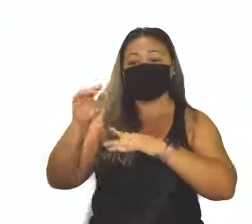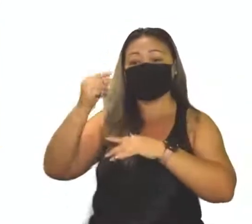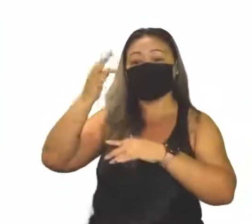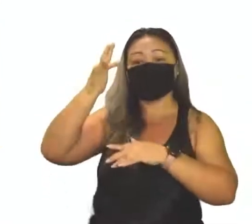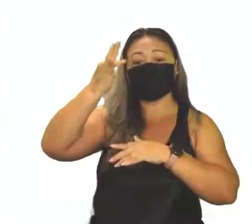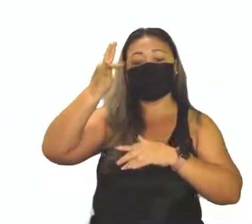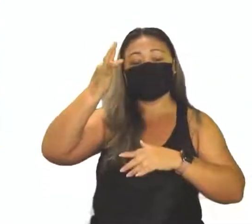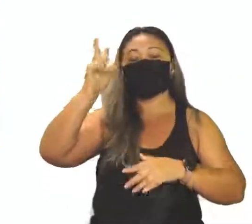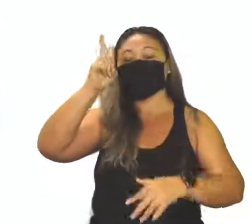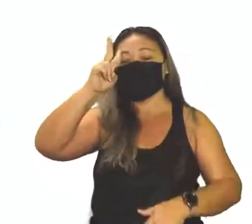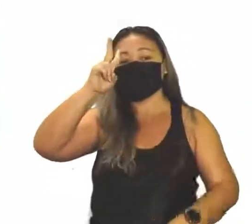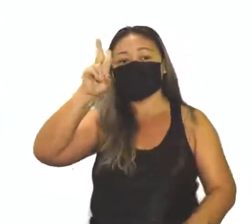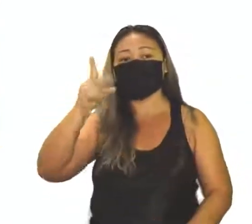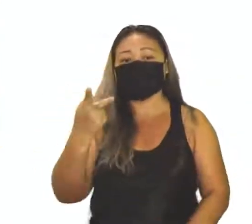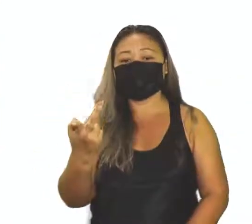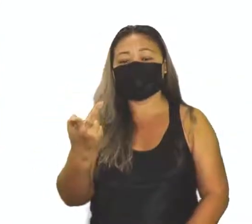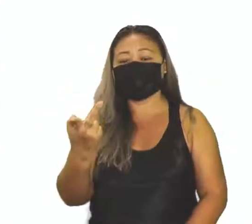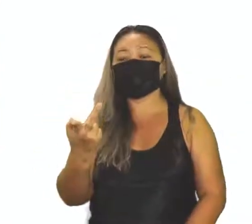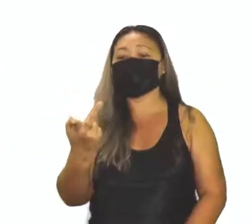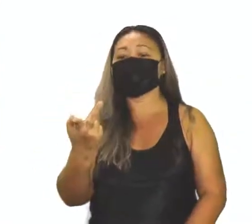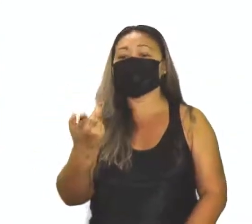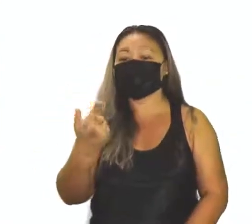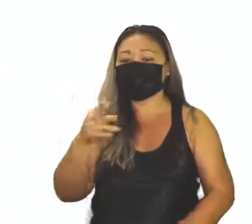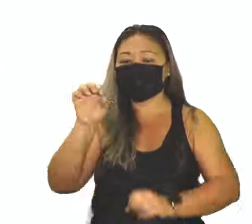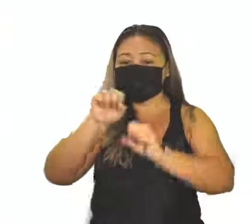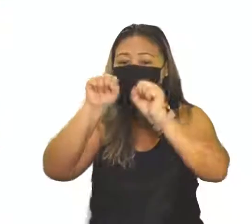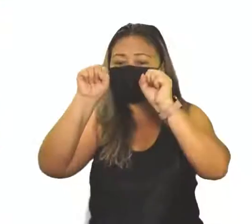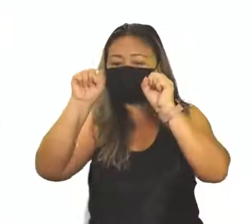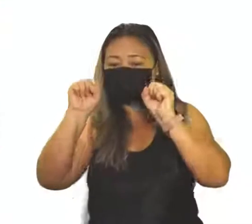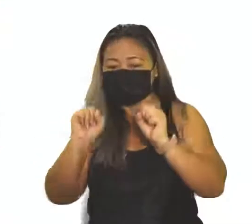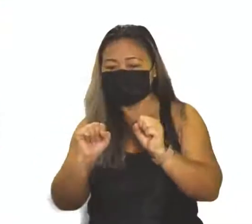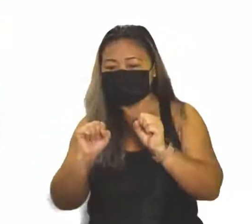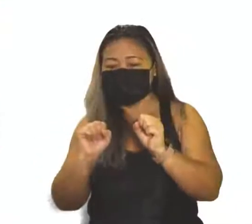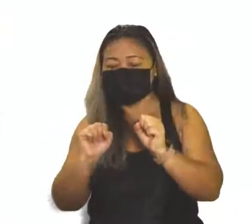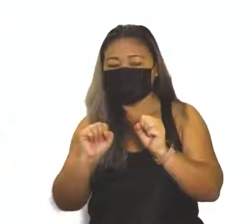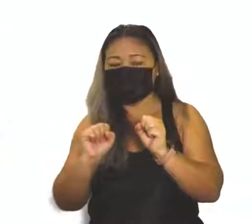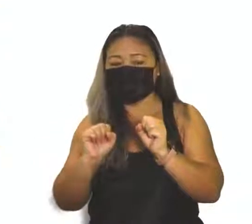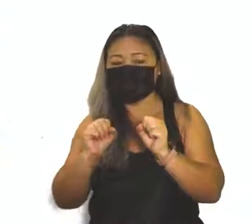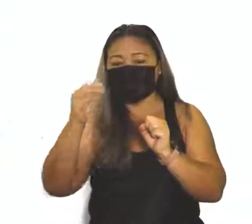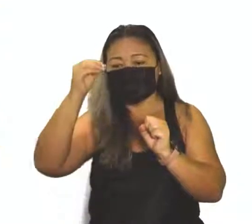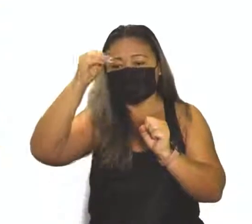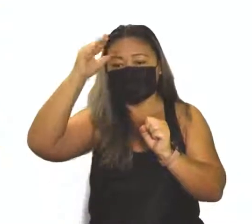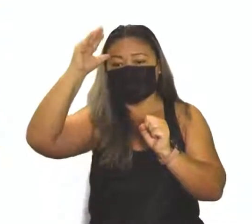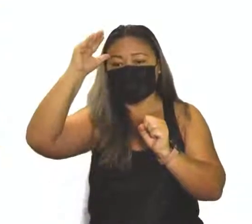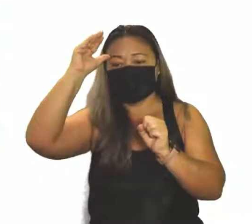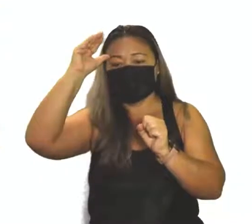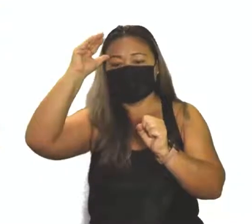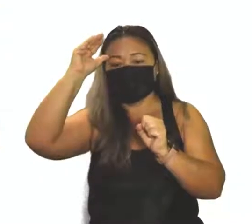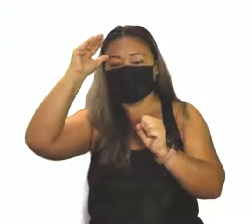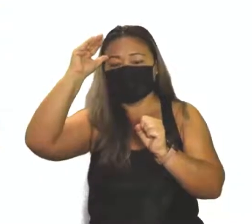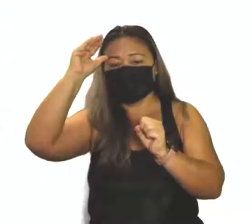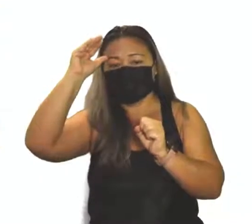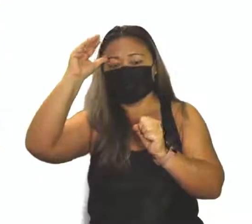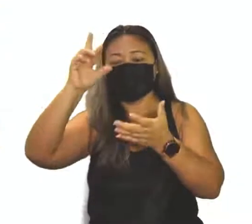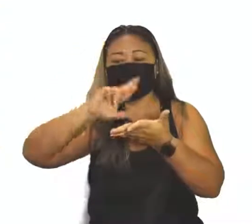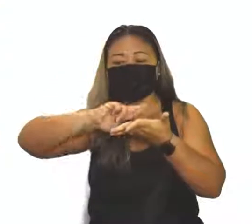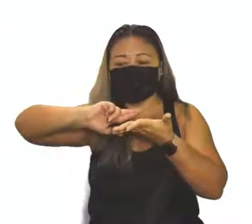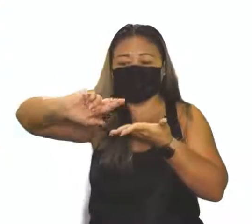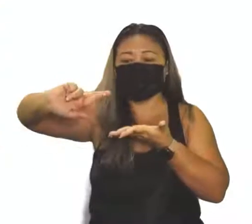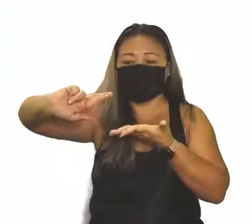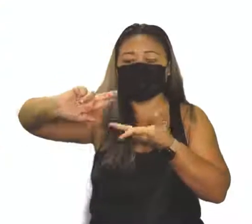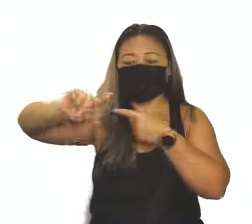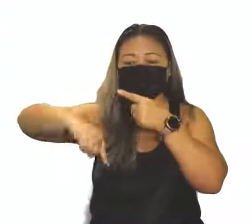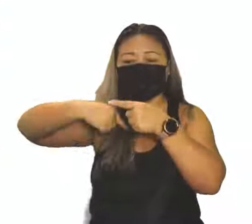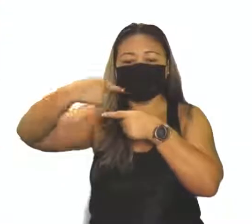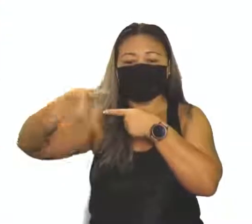Agora, gente, lembra que nós falamos um pouco sobre o conhecimento sistemático, né, e o conhecimento religioso, ele gerou